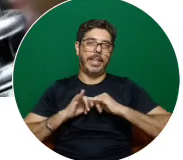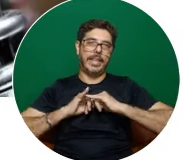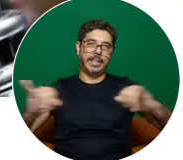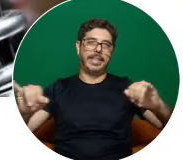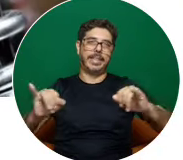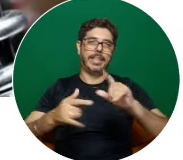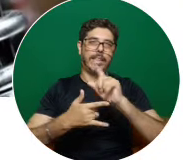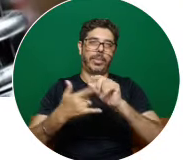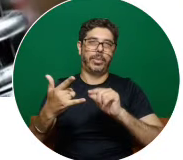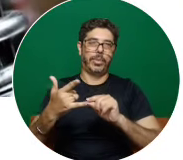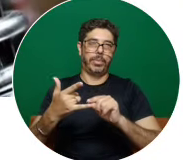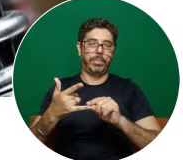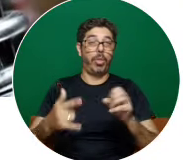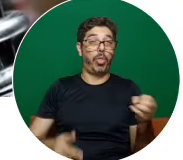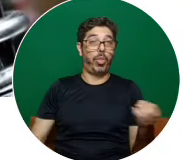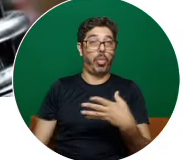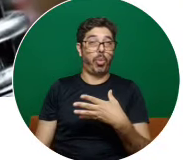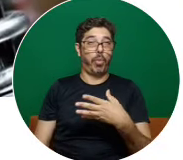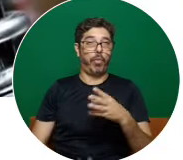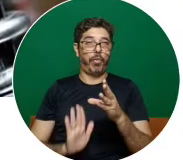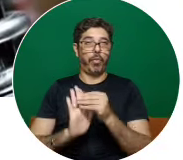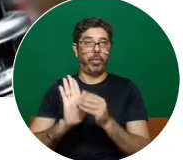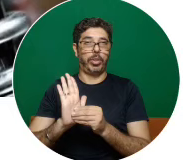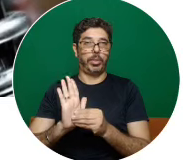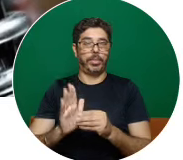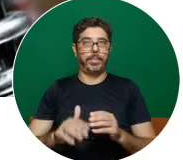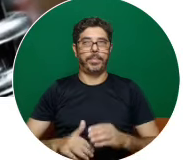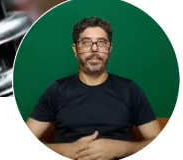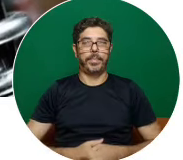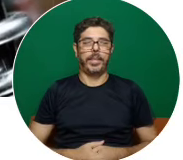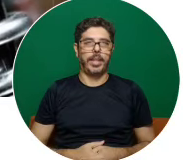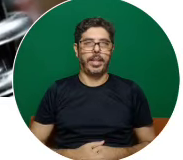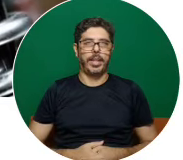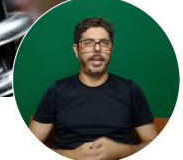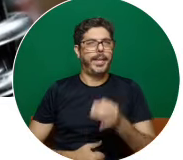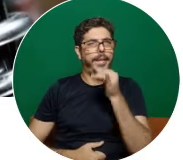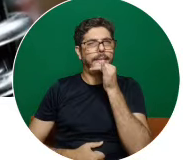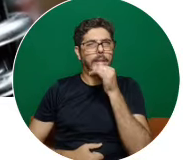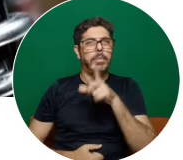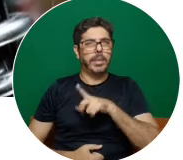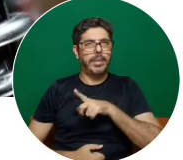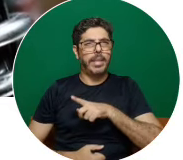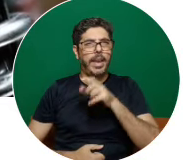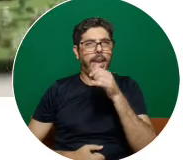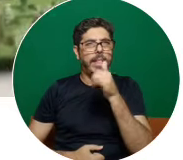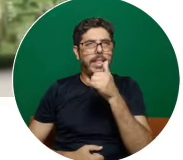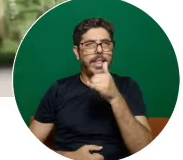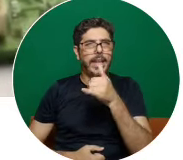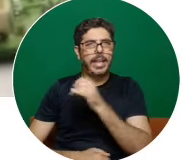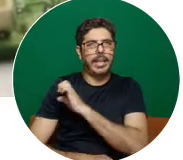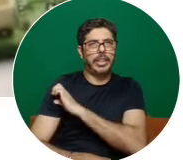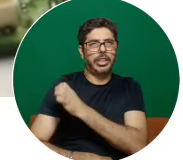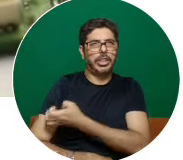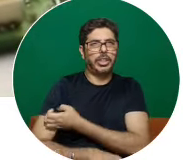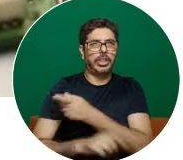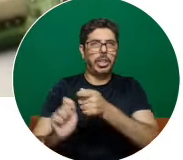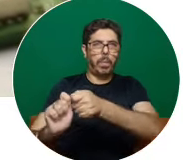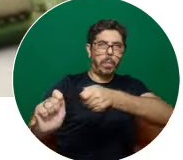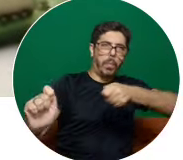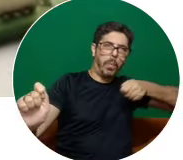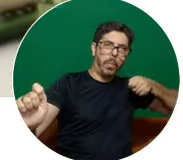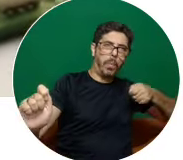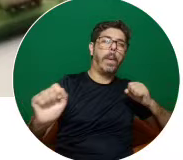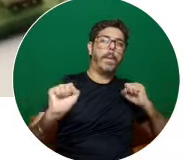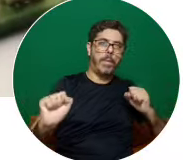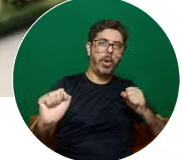Da mesma forma que a energia potencial elástica pode ser armazenada num arco ou numa mola tensionados, a energia elétrica também pode